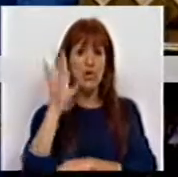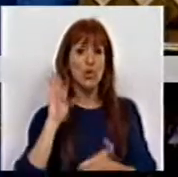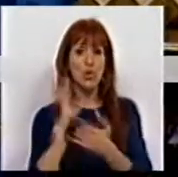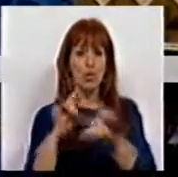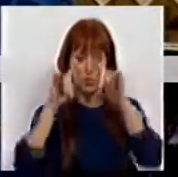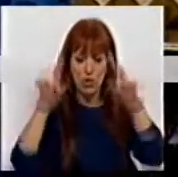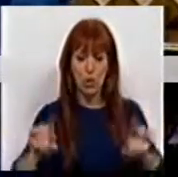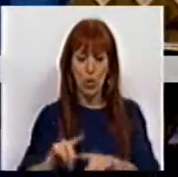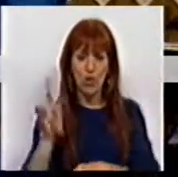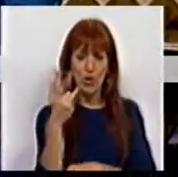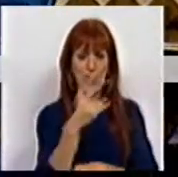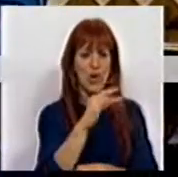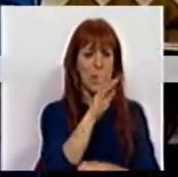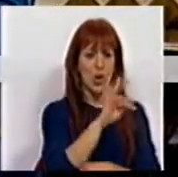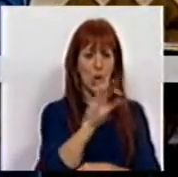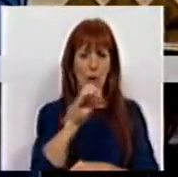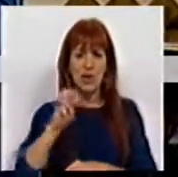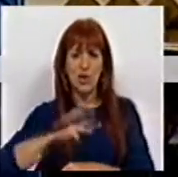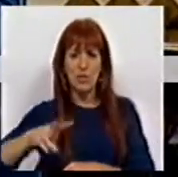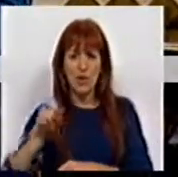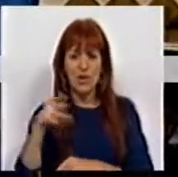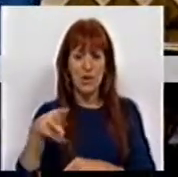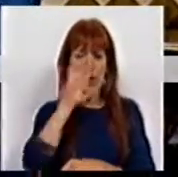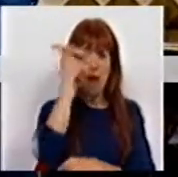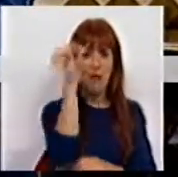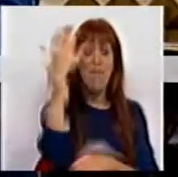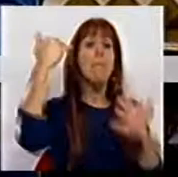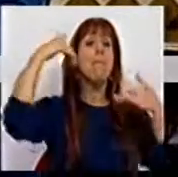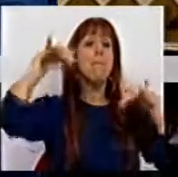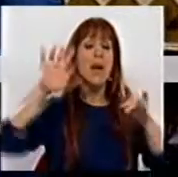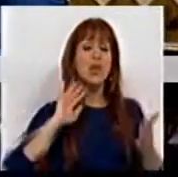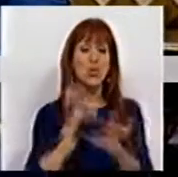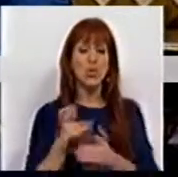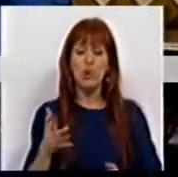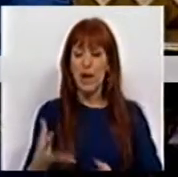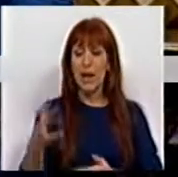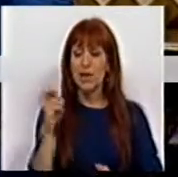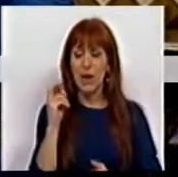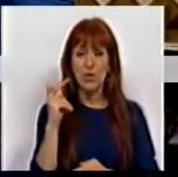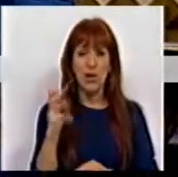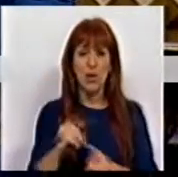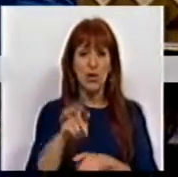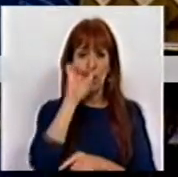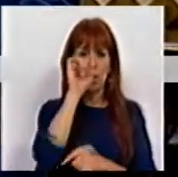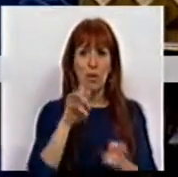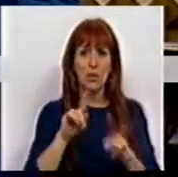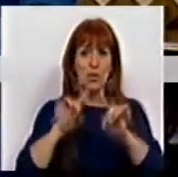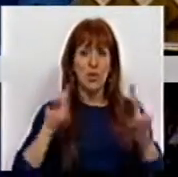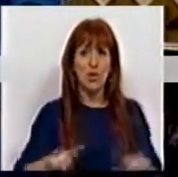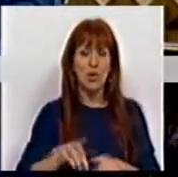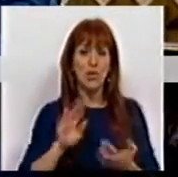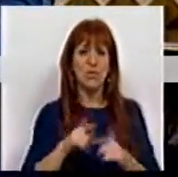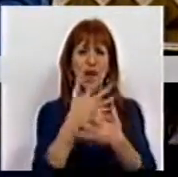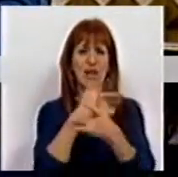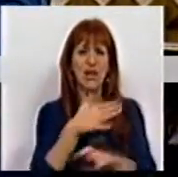últimos 2 quadros foram 400 milhões de euros na floresta. Contudo, nos últimos 13 anos, correspondente aos 2 últimos quadros, arderam em